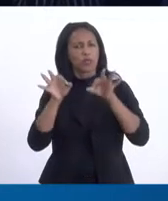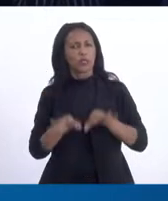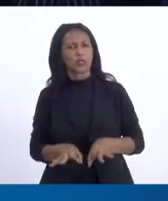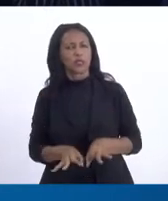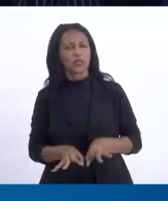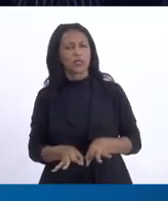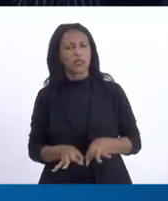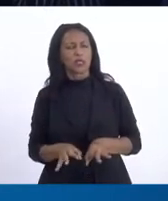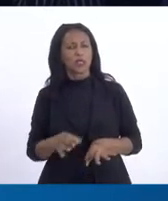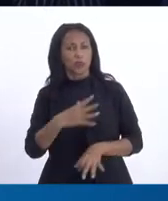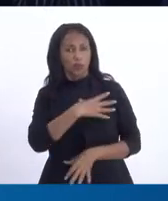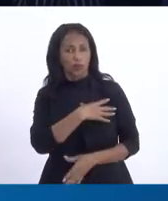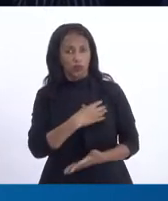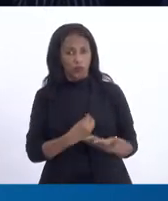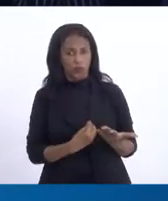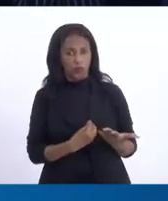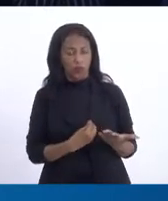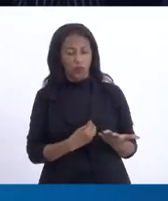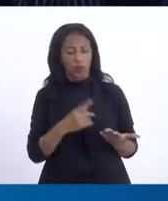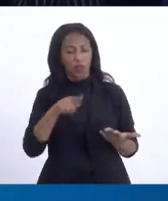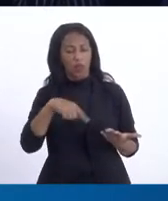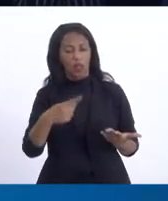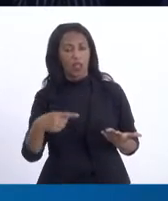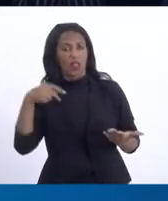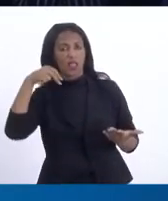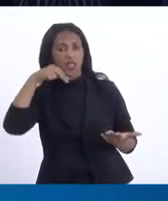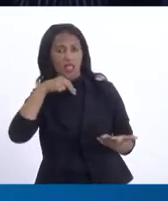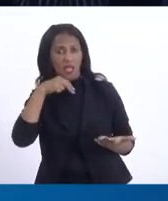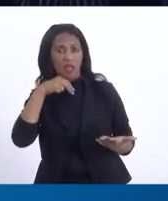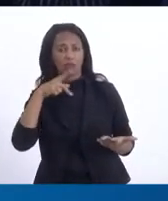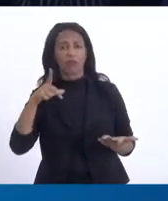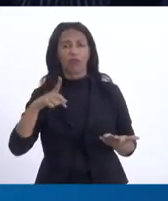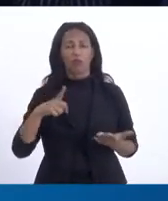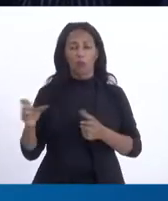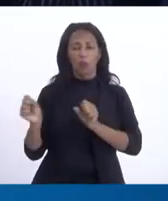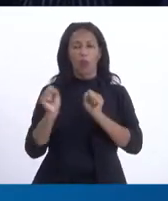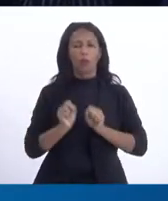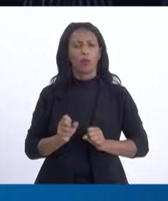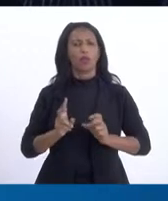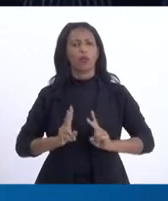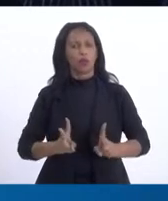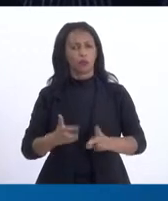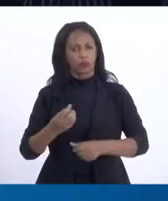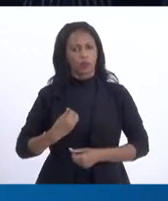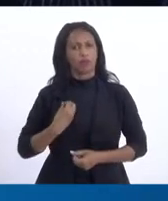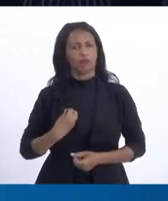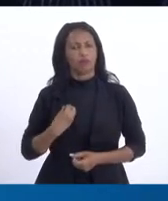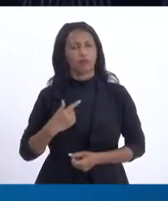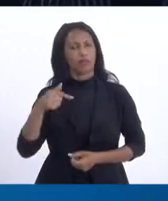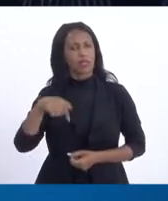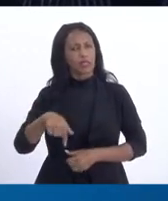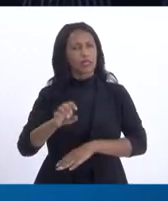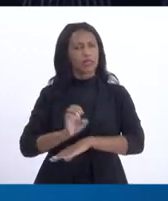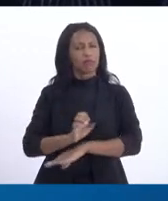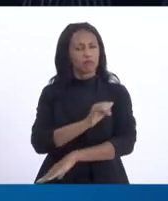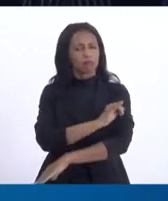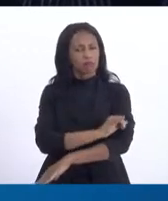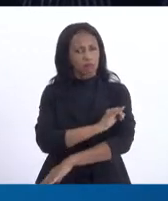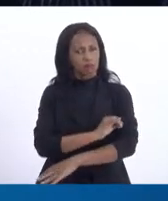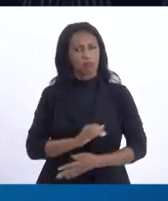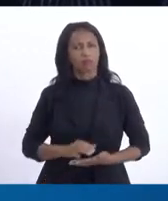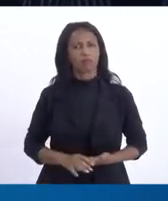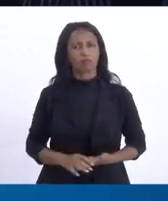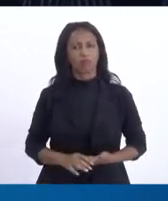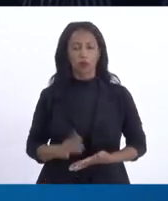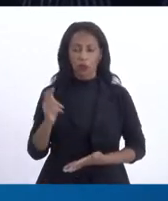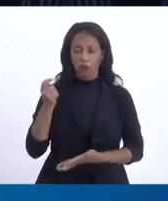que os nossos filhos, que os nossos netos haverão de poder continuar a viver nesse estado do Rio de Janeiro